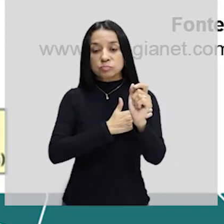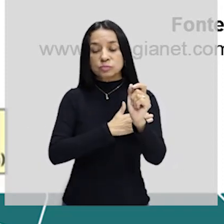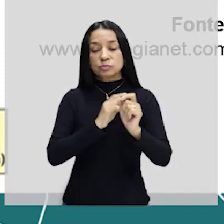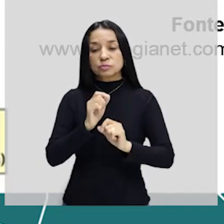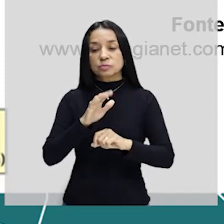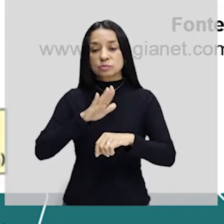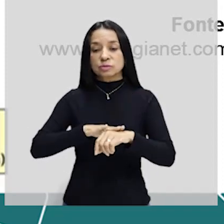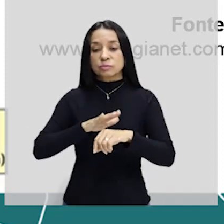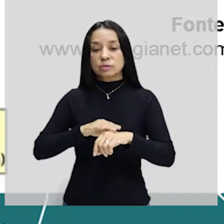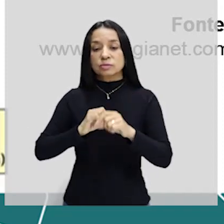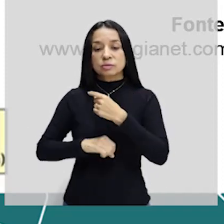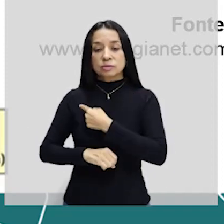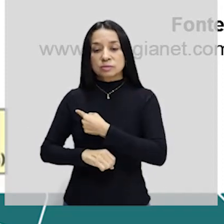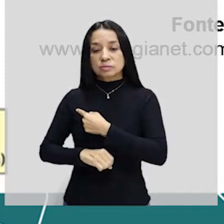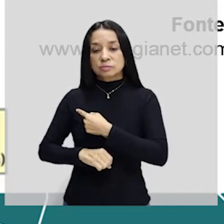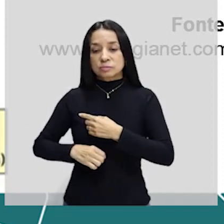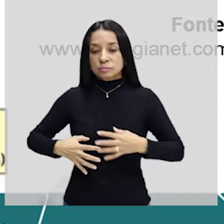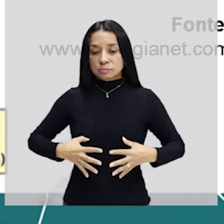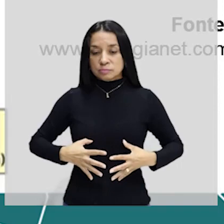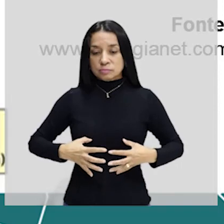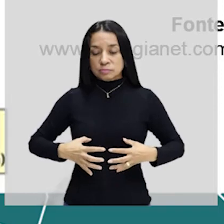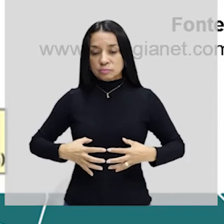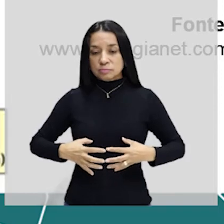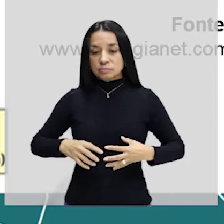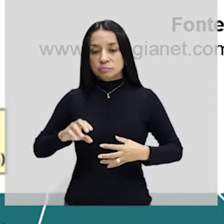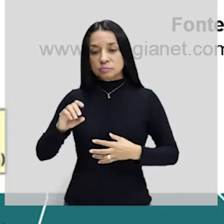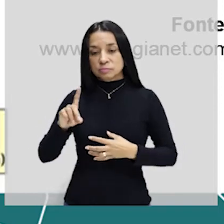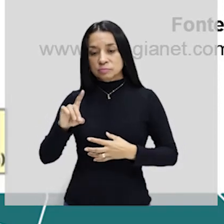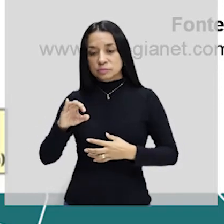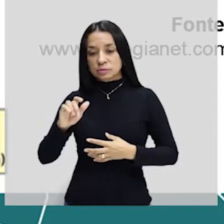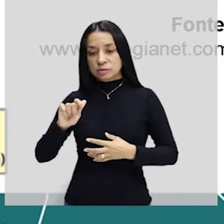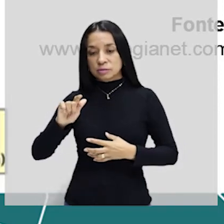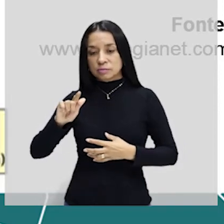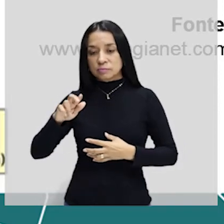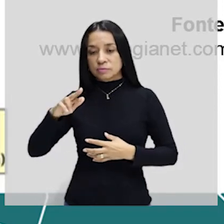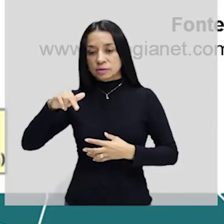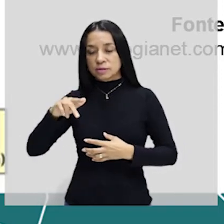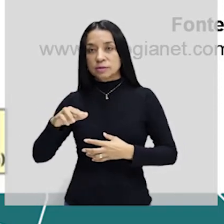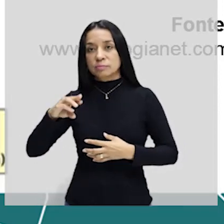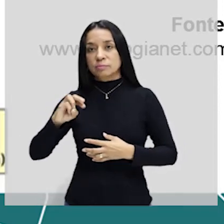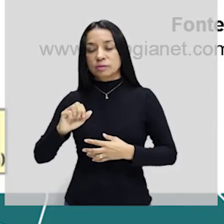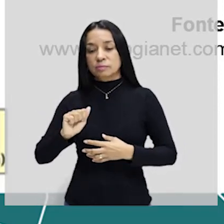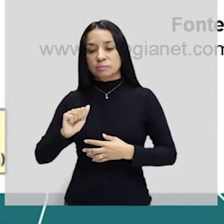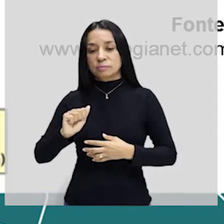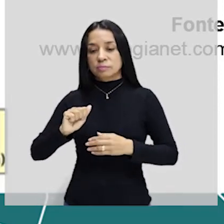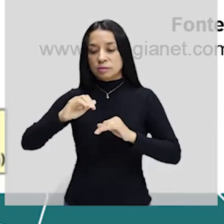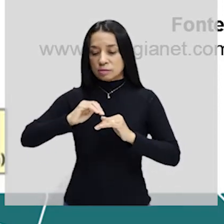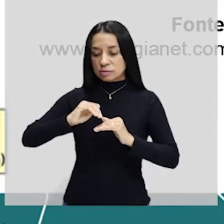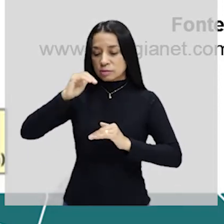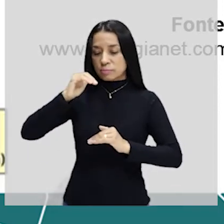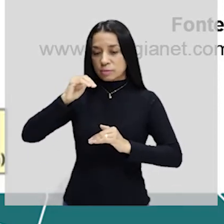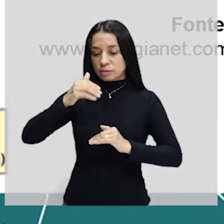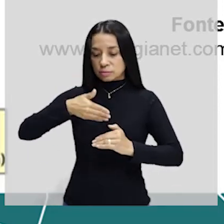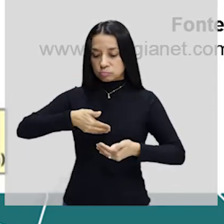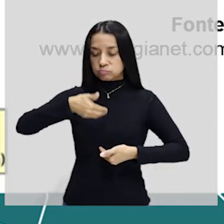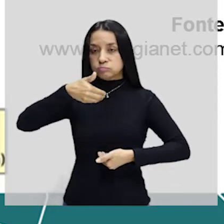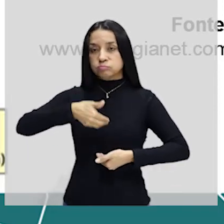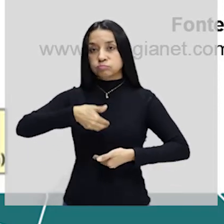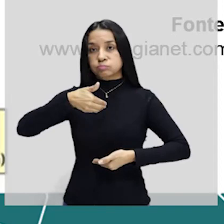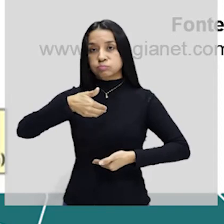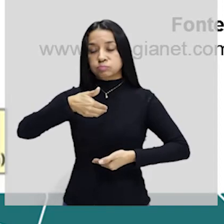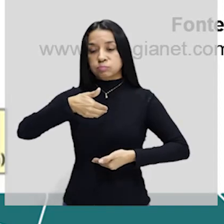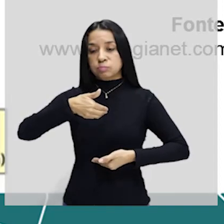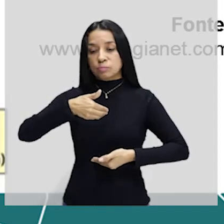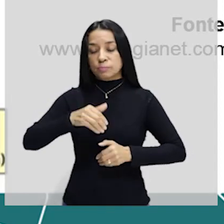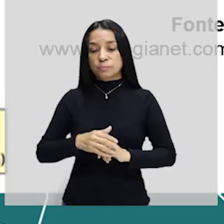chamado diafragma. Esse músculo aqui que faz a separação do tórax, né, para o abdômen. Então é